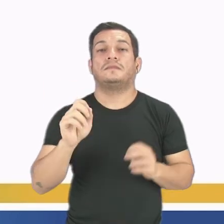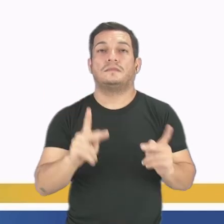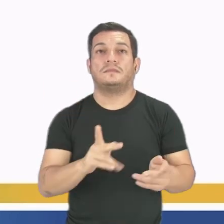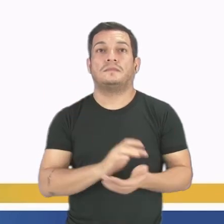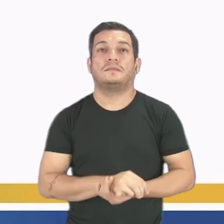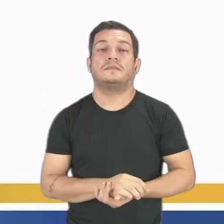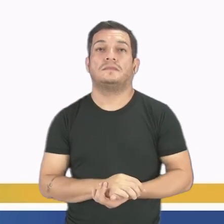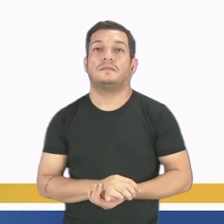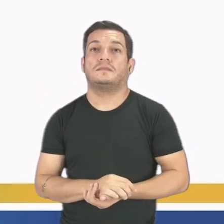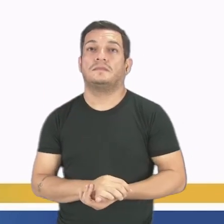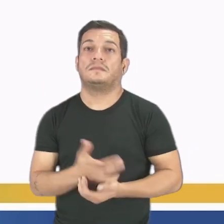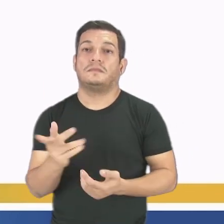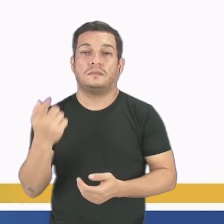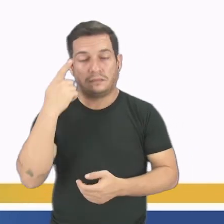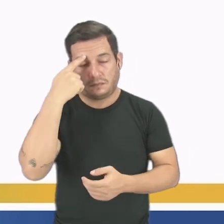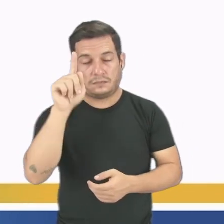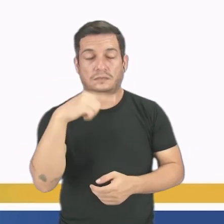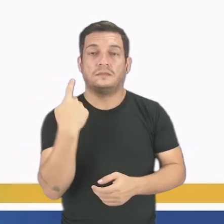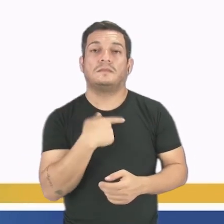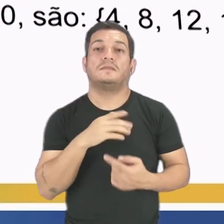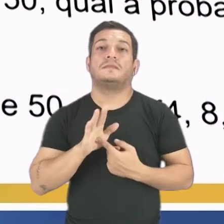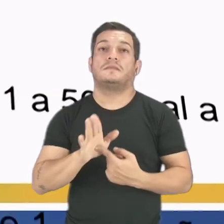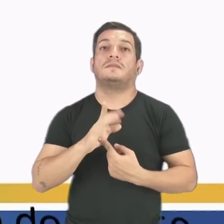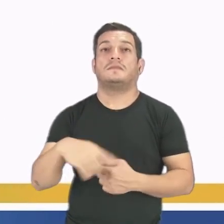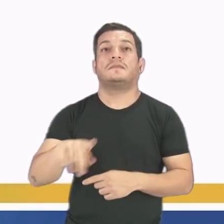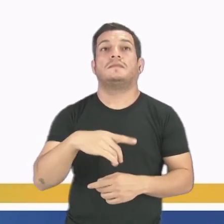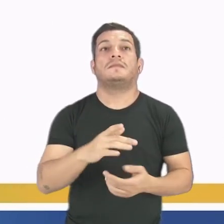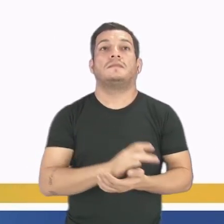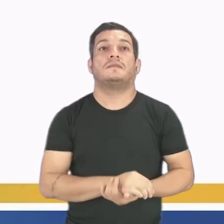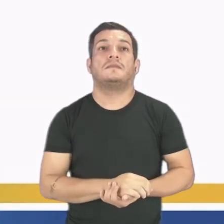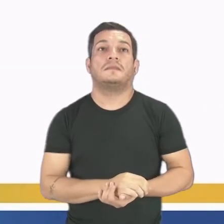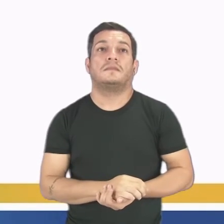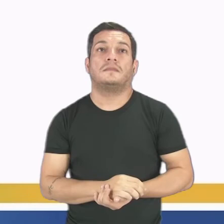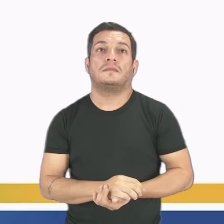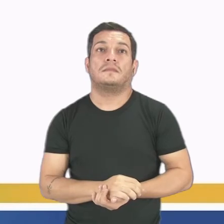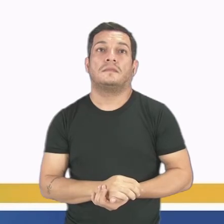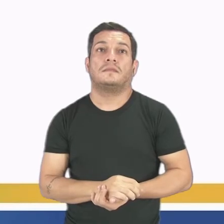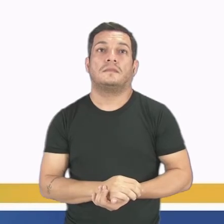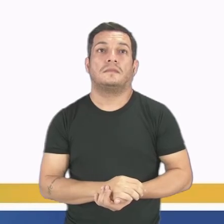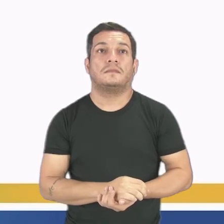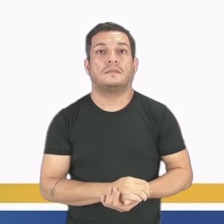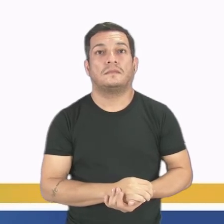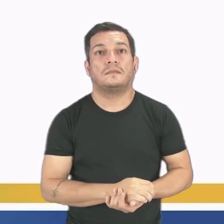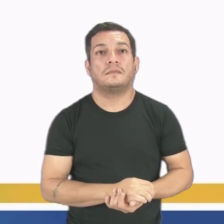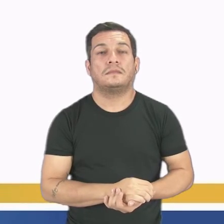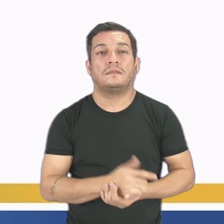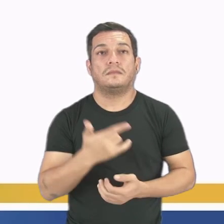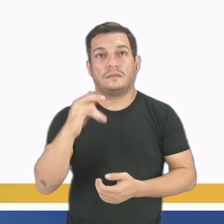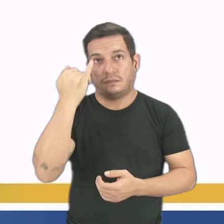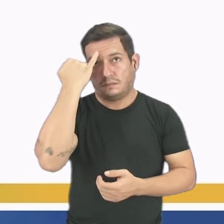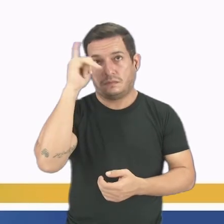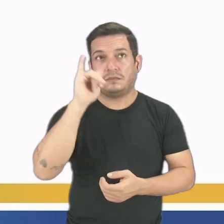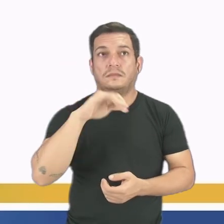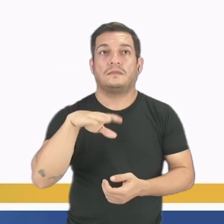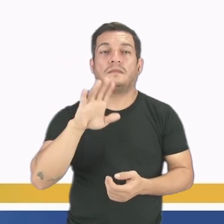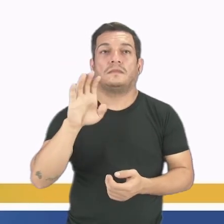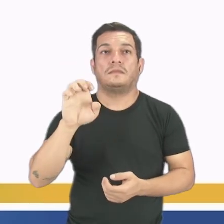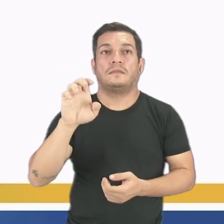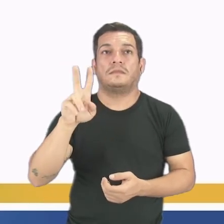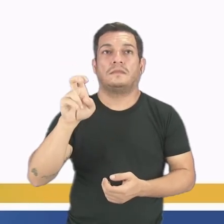ok? Então, essa é a ideia que a gente traz hoje para você. Veja só, outra ideia sobre